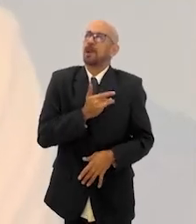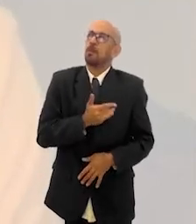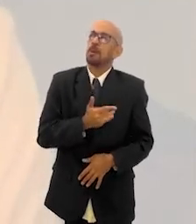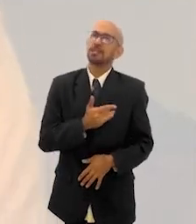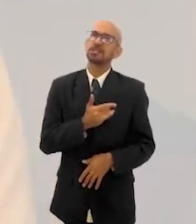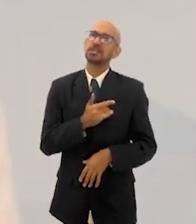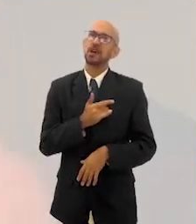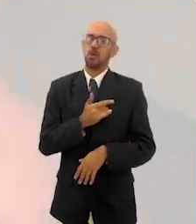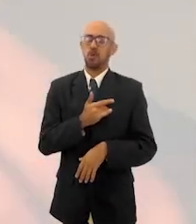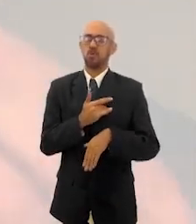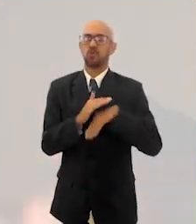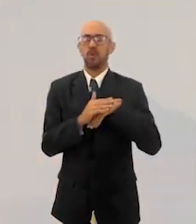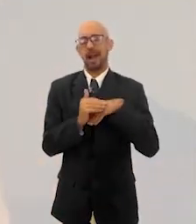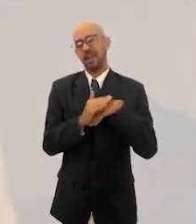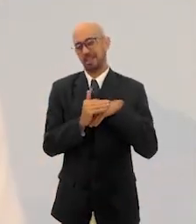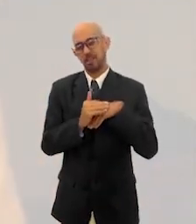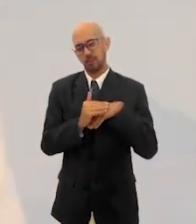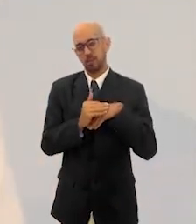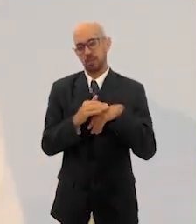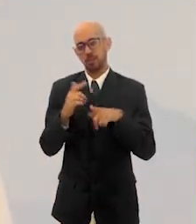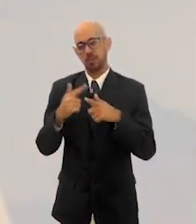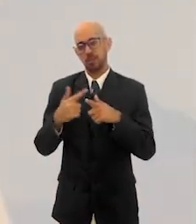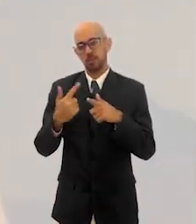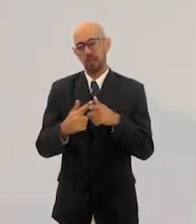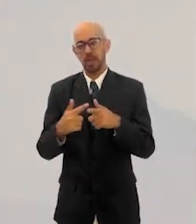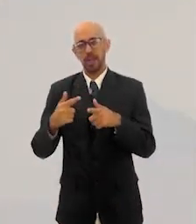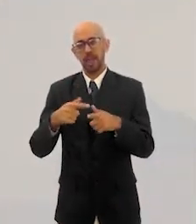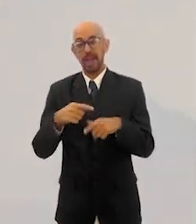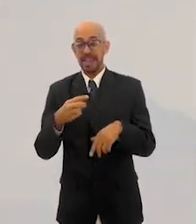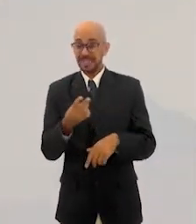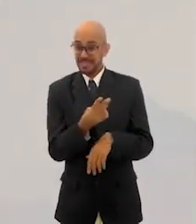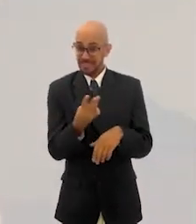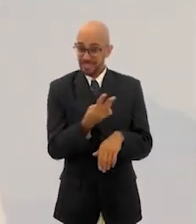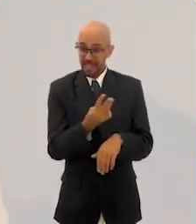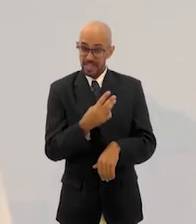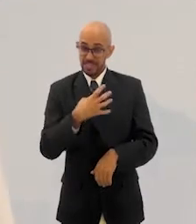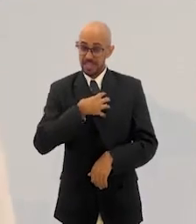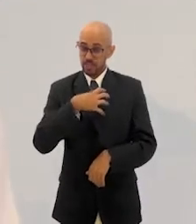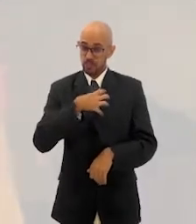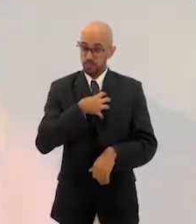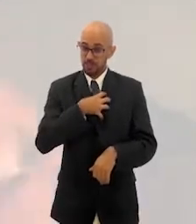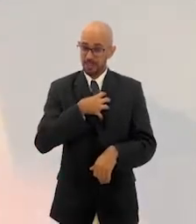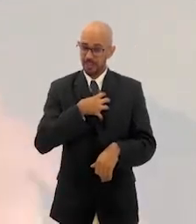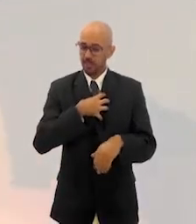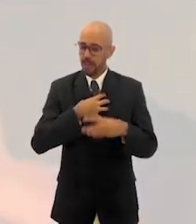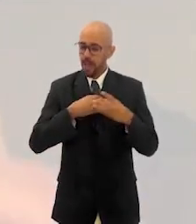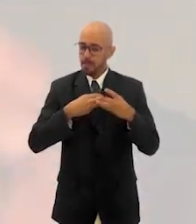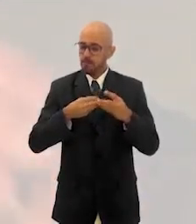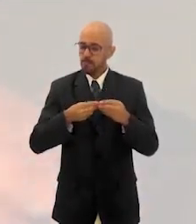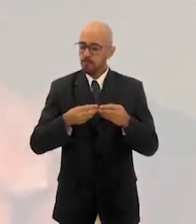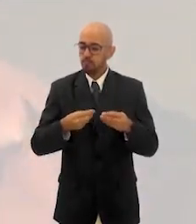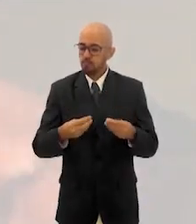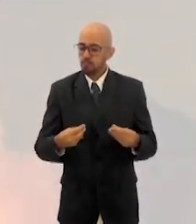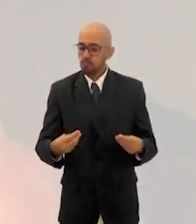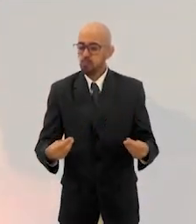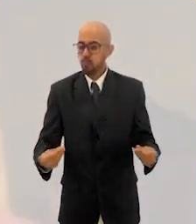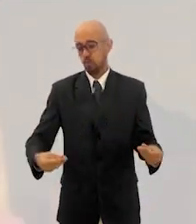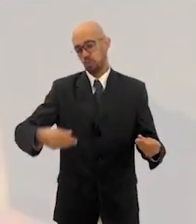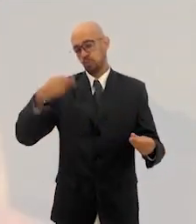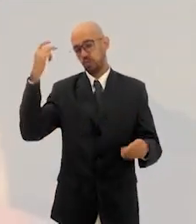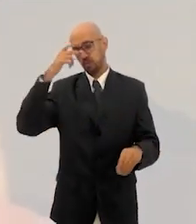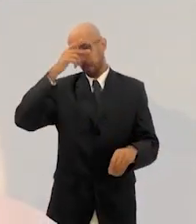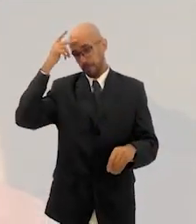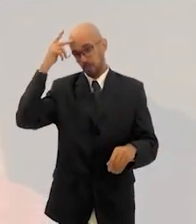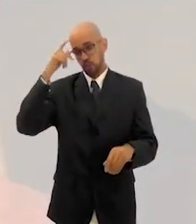refinamento, porque o amor, o carinho, a compaixão é o mais puro refinamento que o ser humano pode chegar de